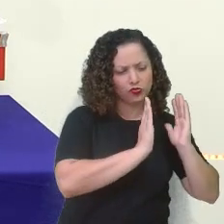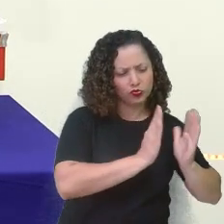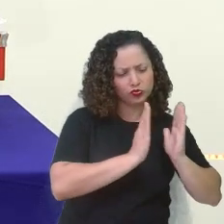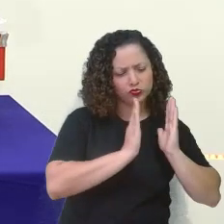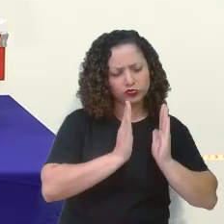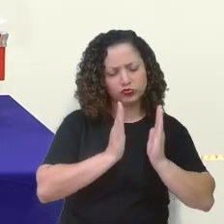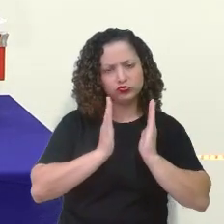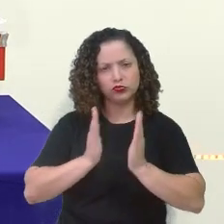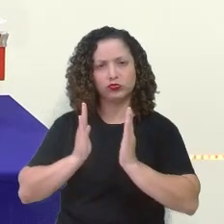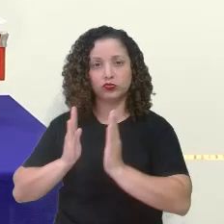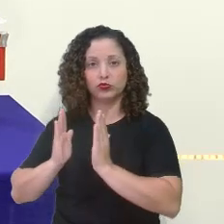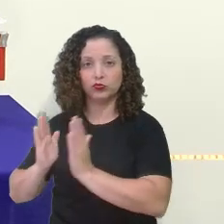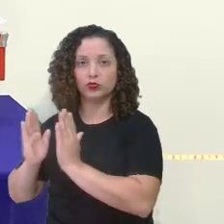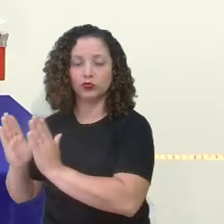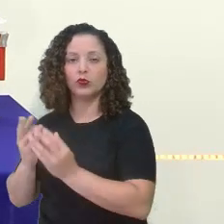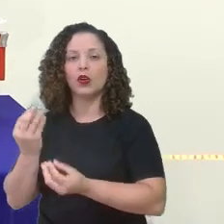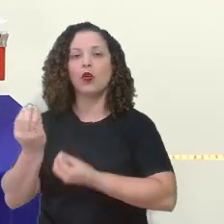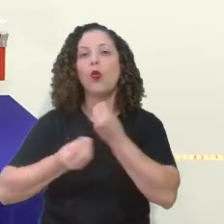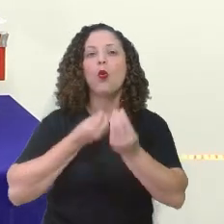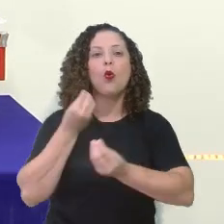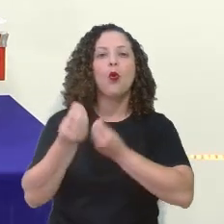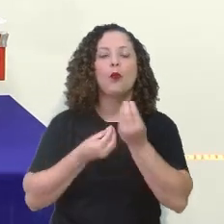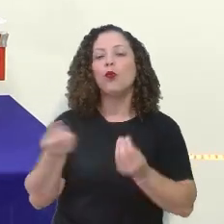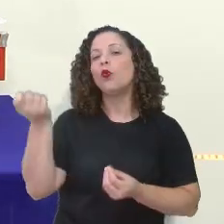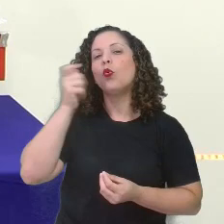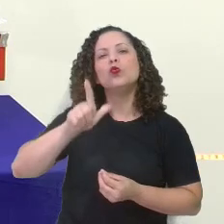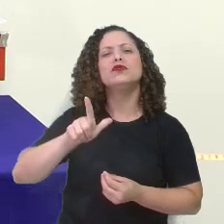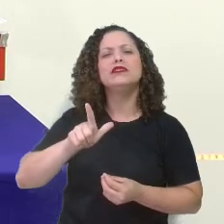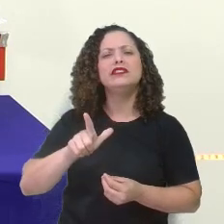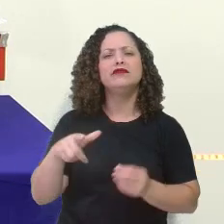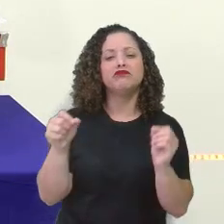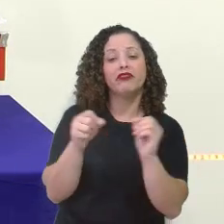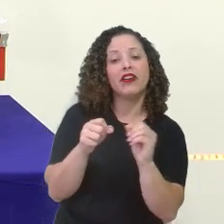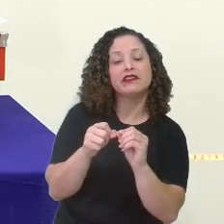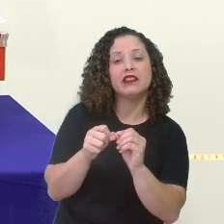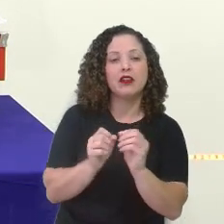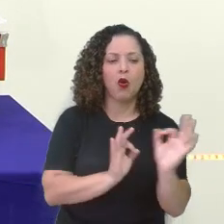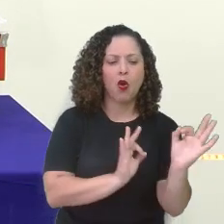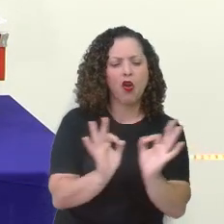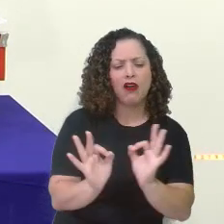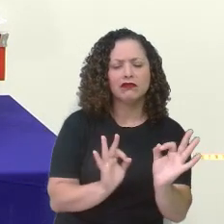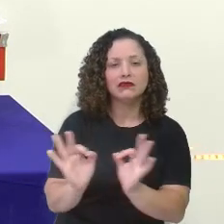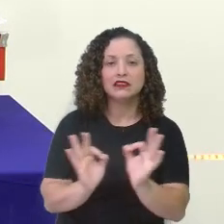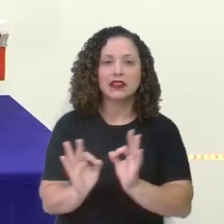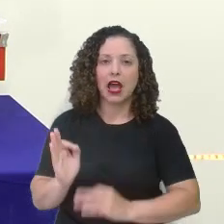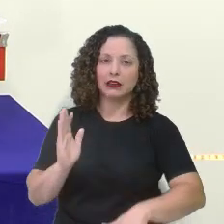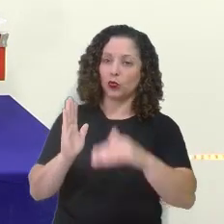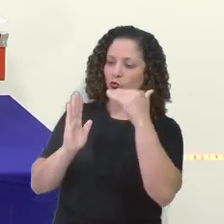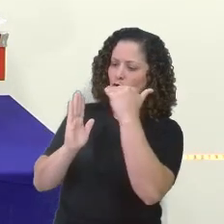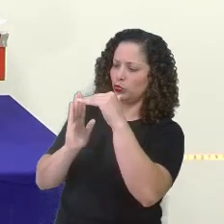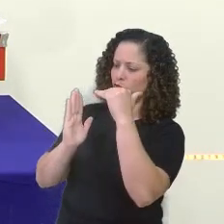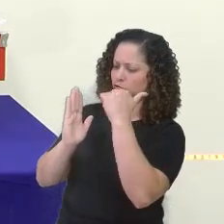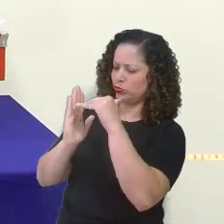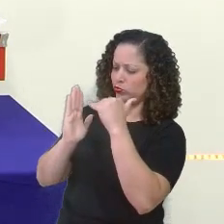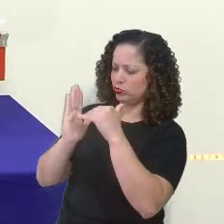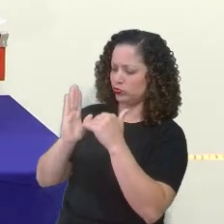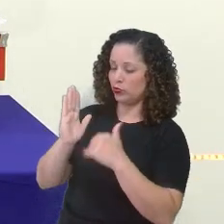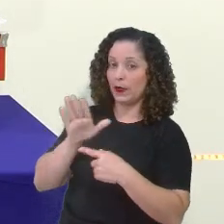que eu vou conseguir fazer isso, tá? Ele vai passando, vai dando as dicas passo a passo de como fazer.